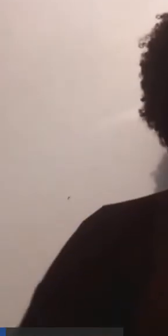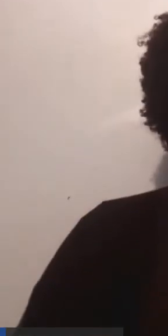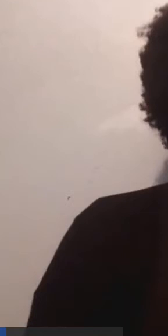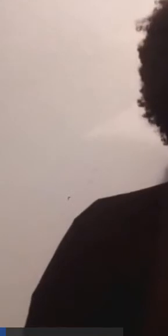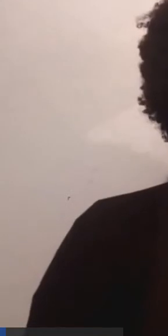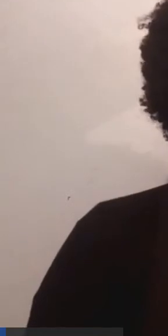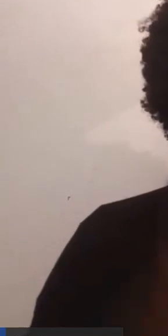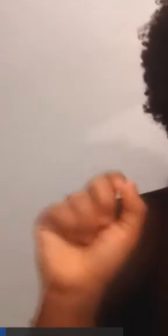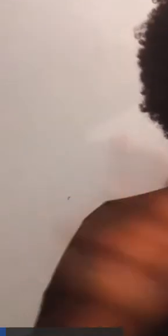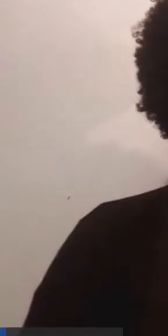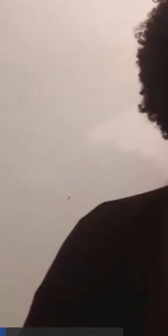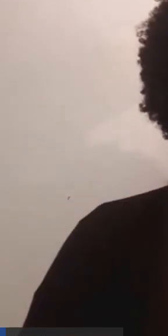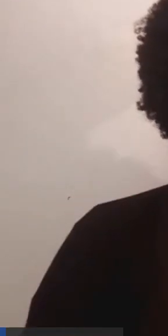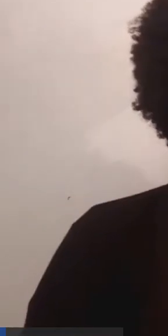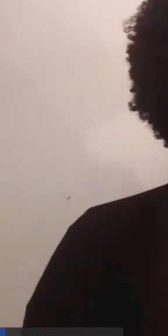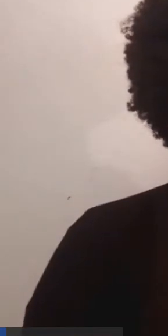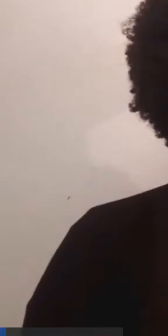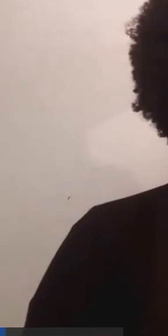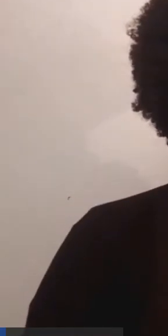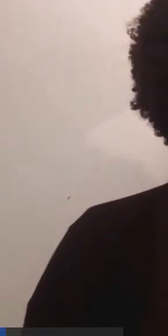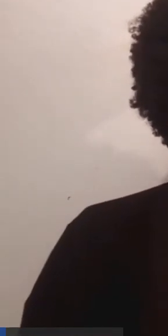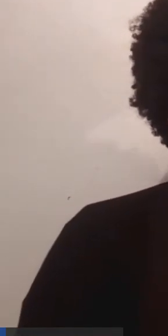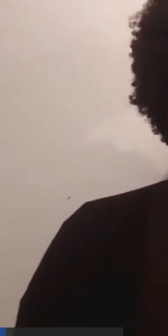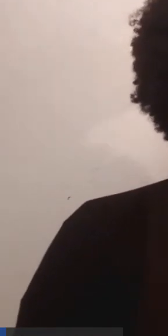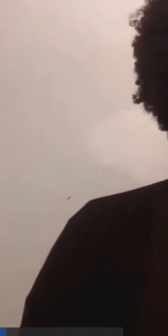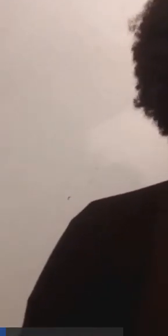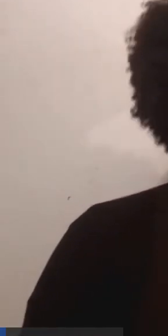de eletrônica. Então,